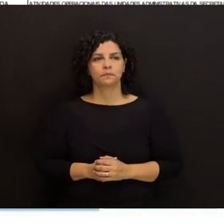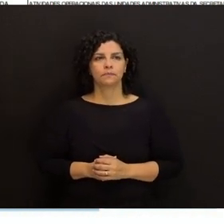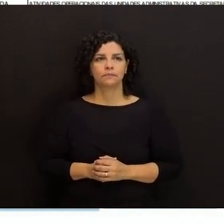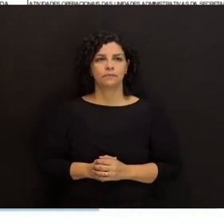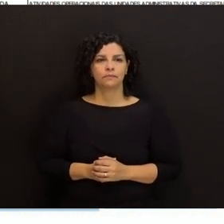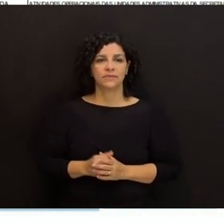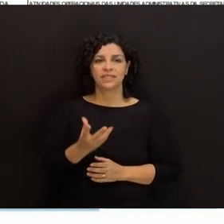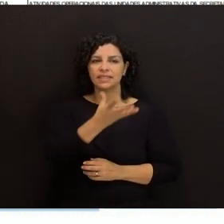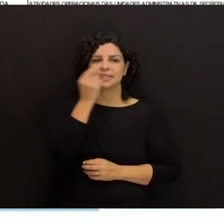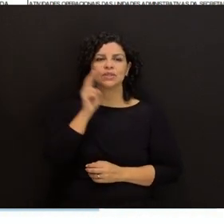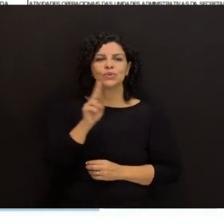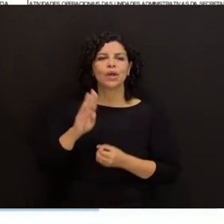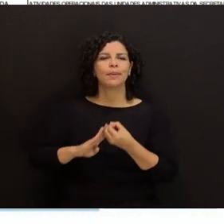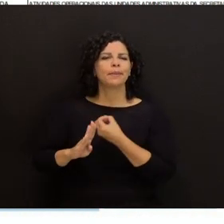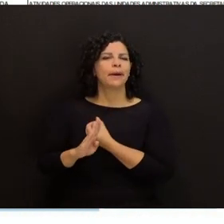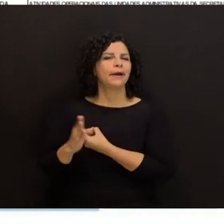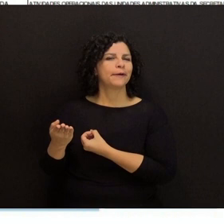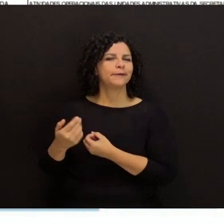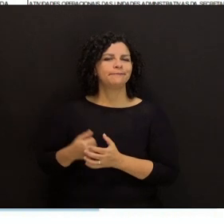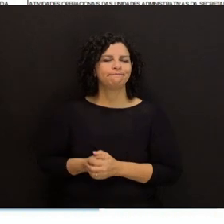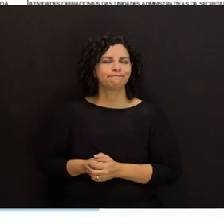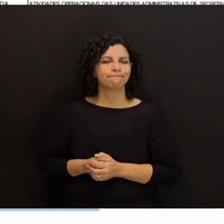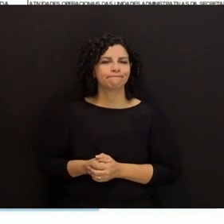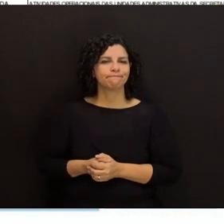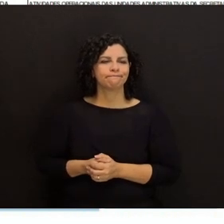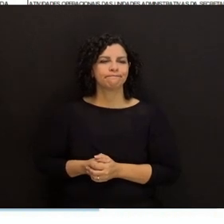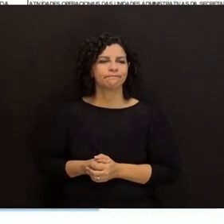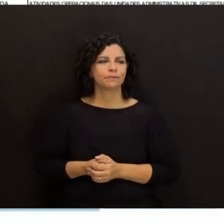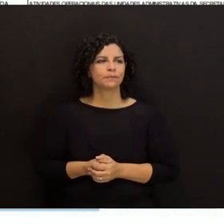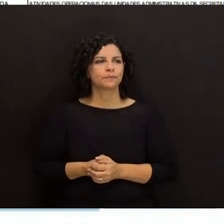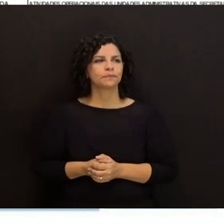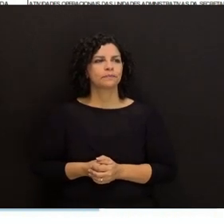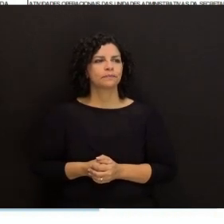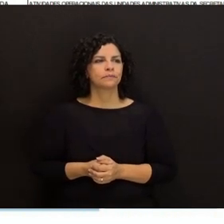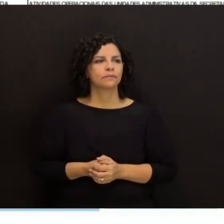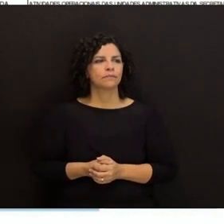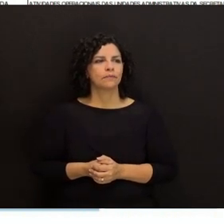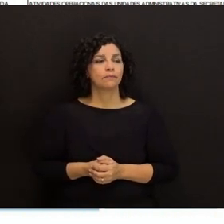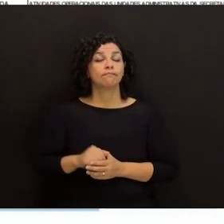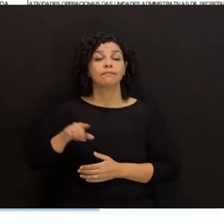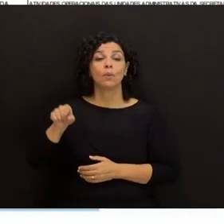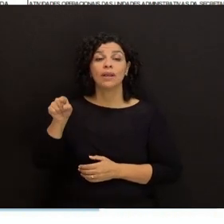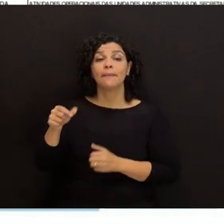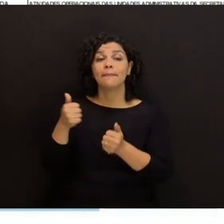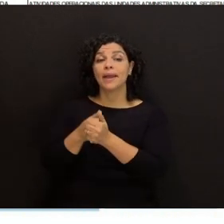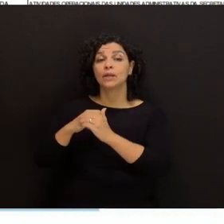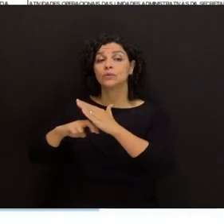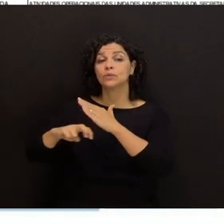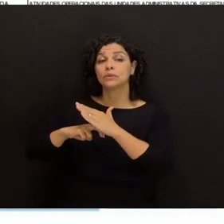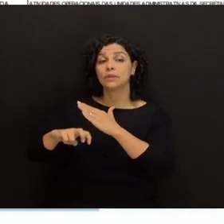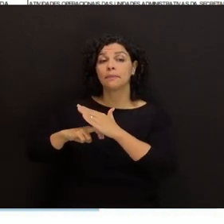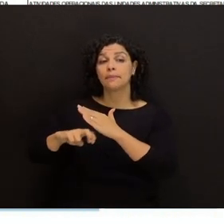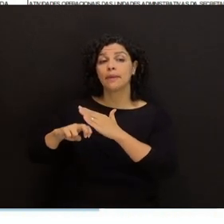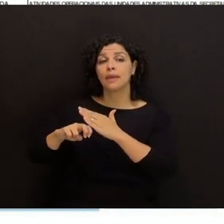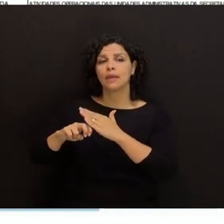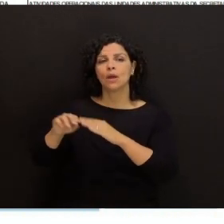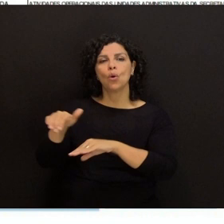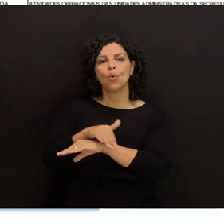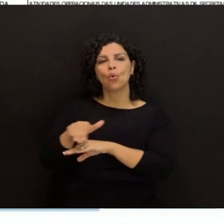agora me fugiu o nome do bairro aqui não é o branco pombo enfim havia na Avenida Guatupê